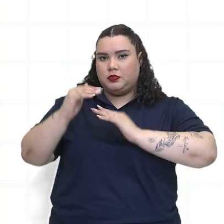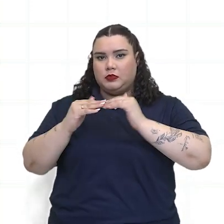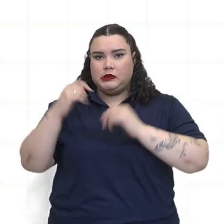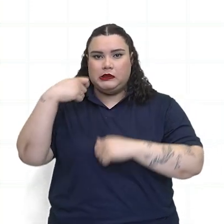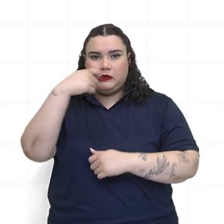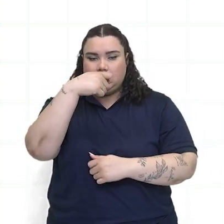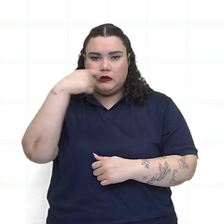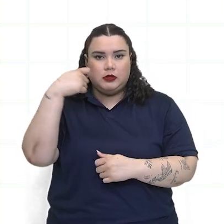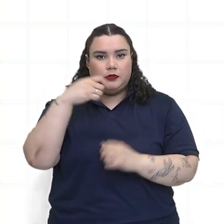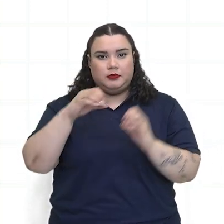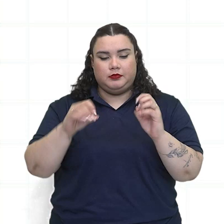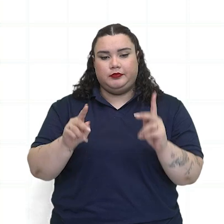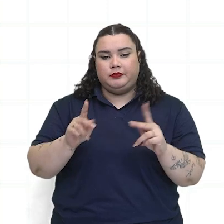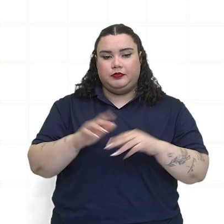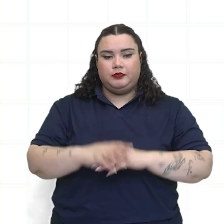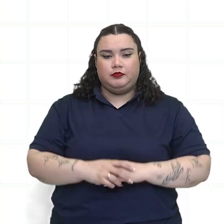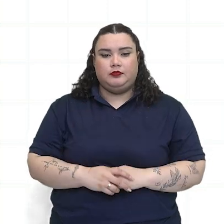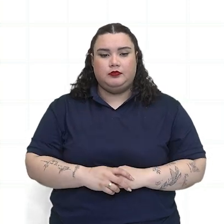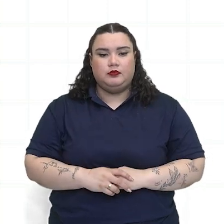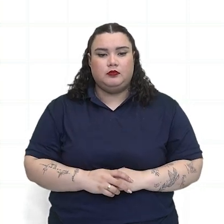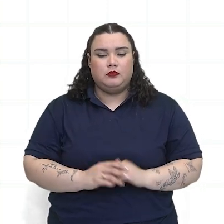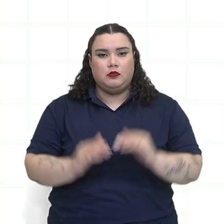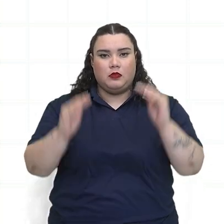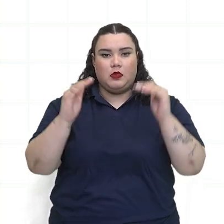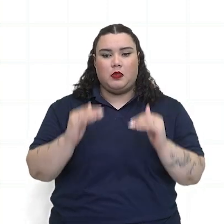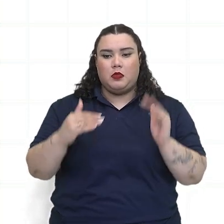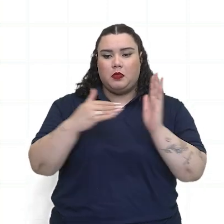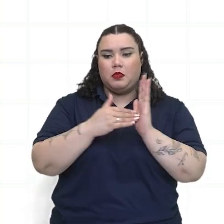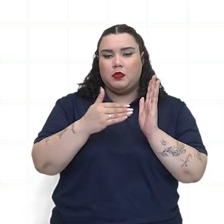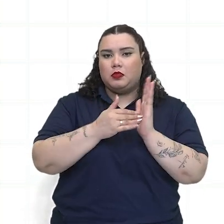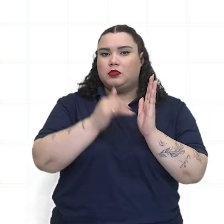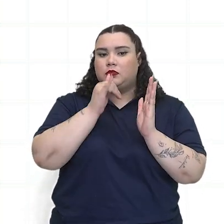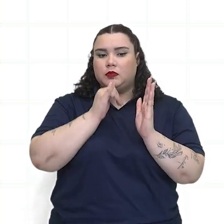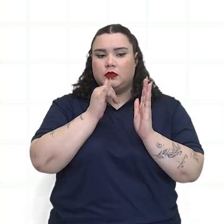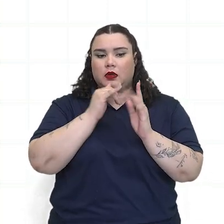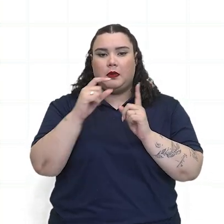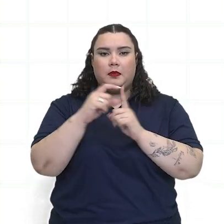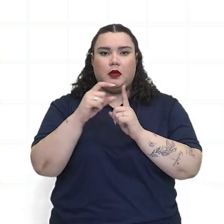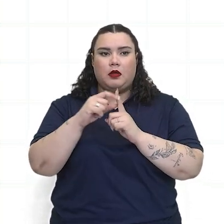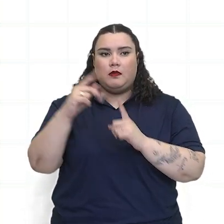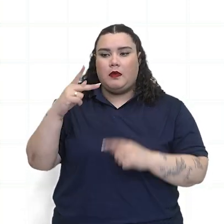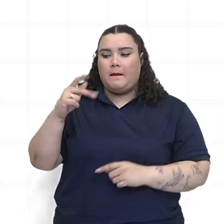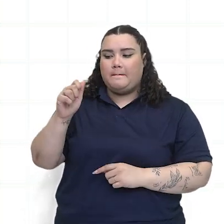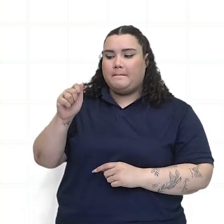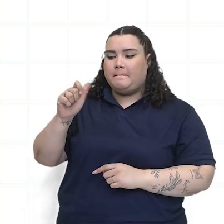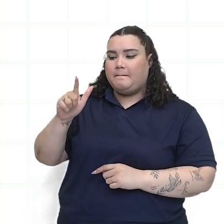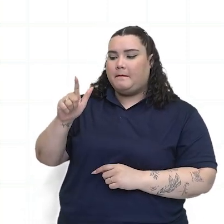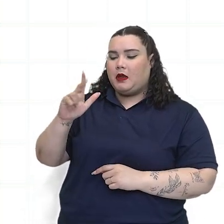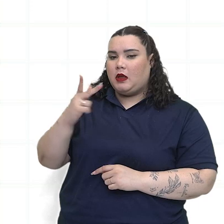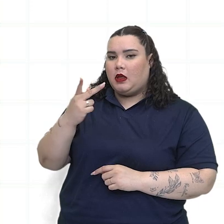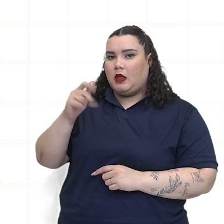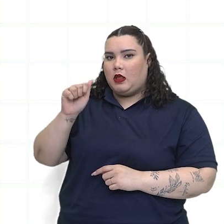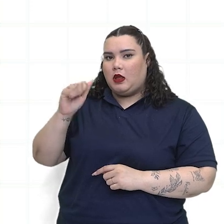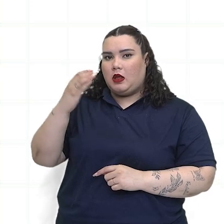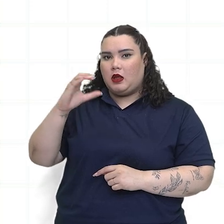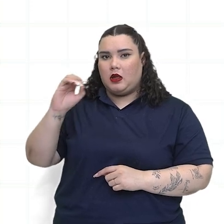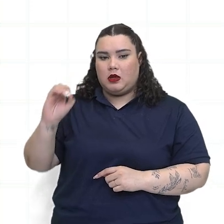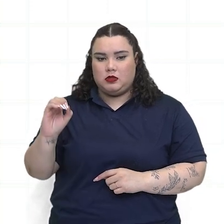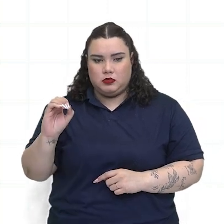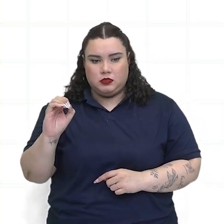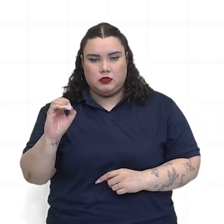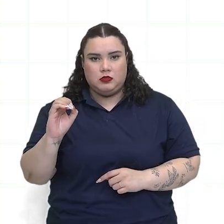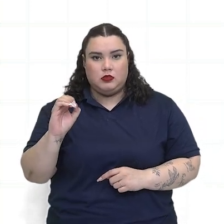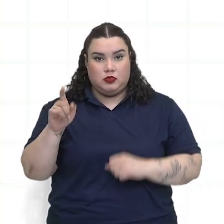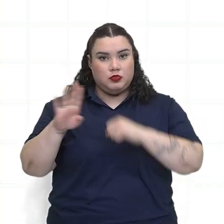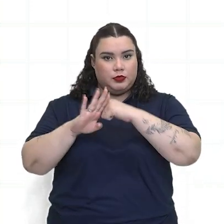profissão. Com o exemplo, este último que nós estamos vendo aqui, a palavra palhaço, o substantivo palhaço. Se